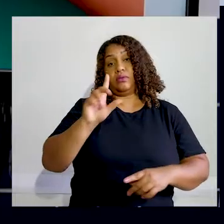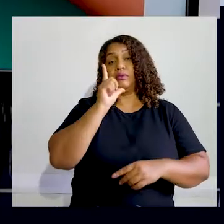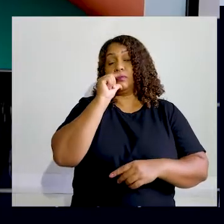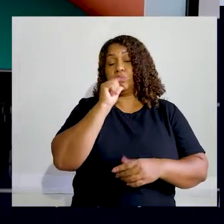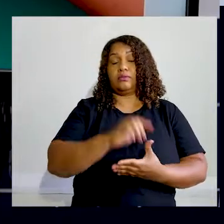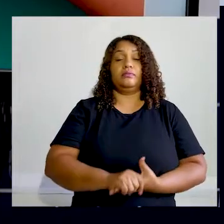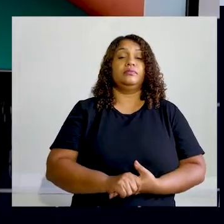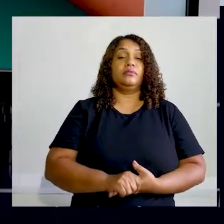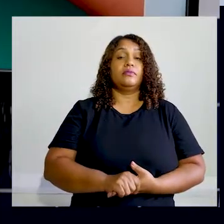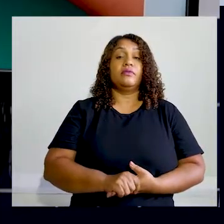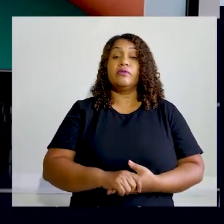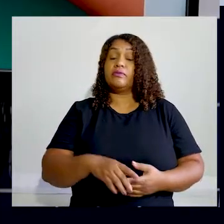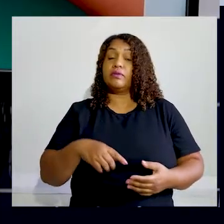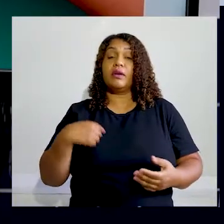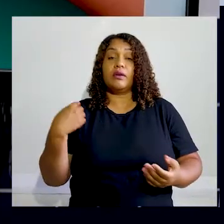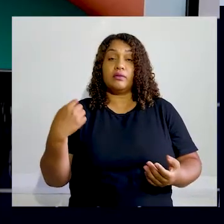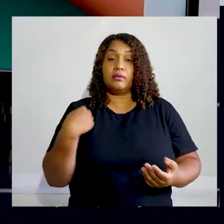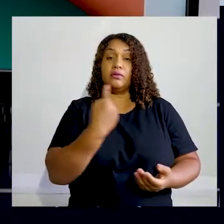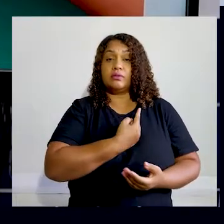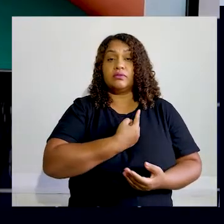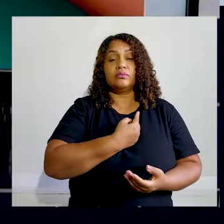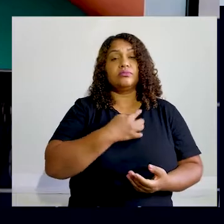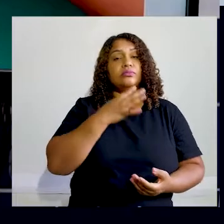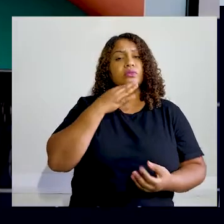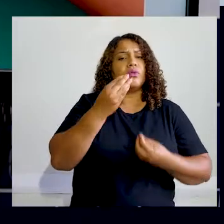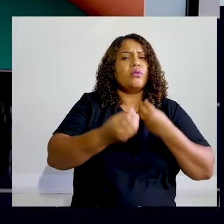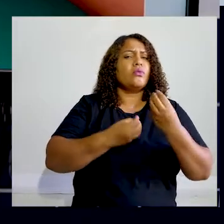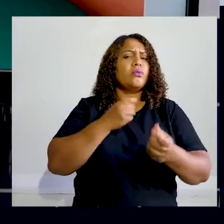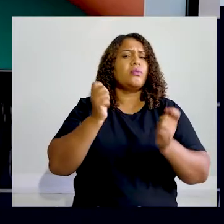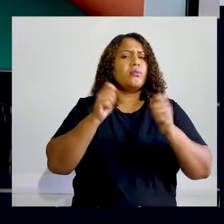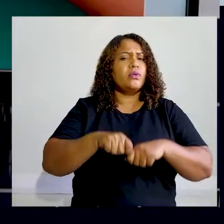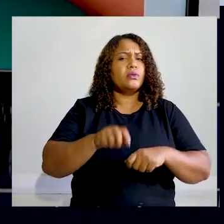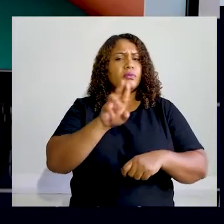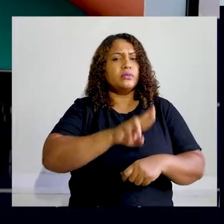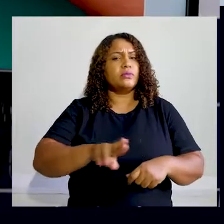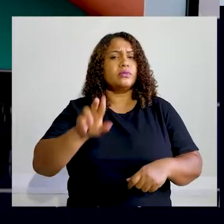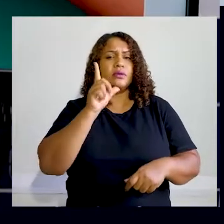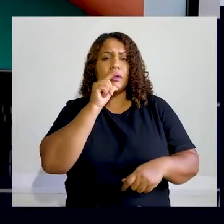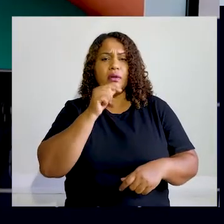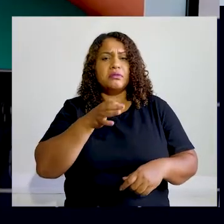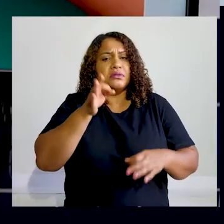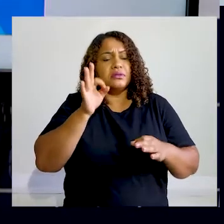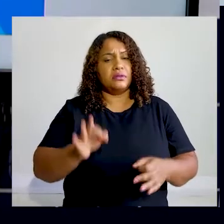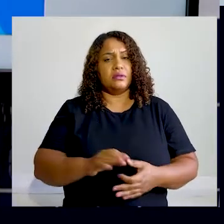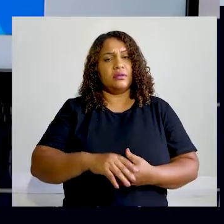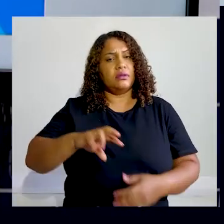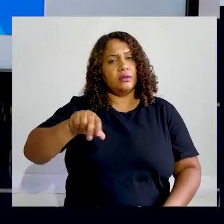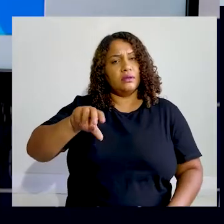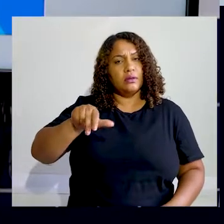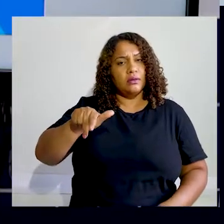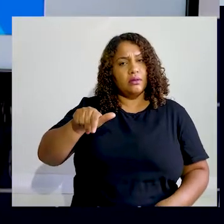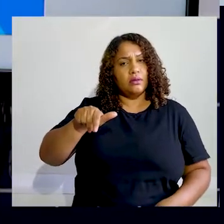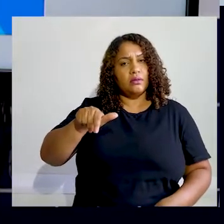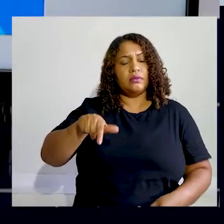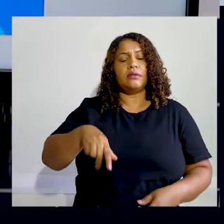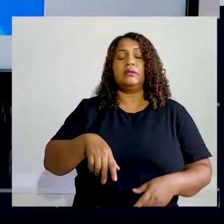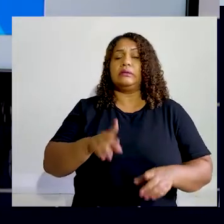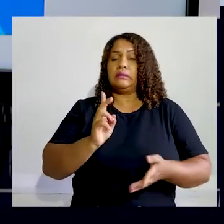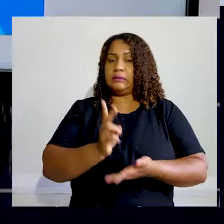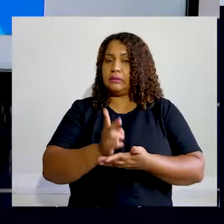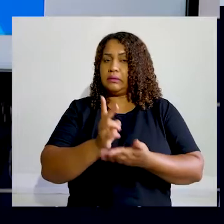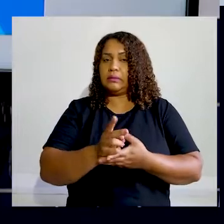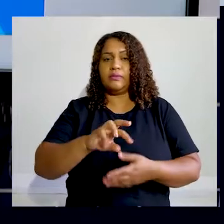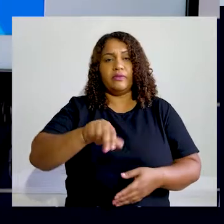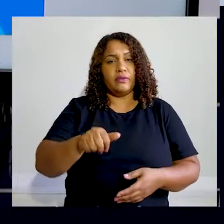Vamos conhecer algumas maneiras inteligentes de usar e cuidar da água? Mantenha a torneira fechada